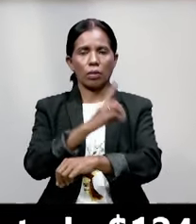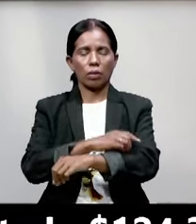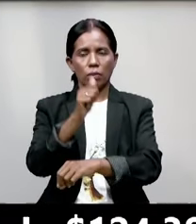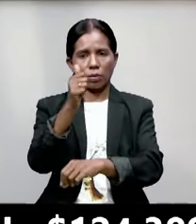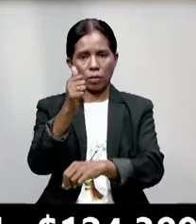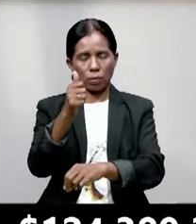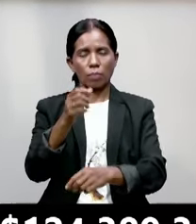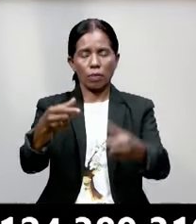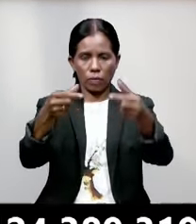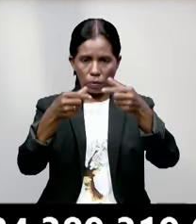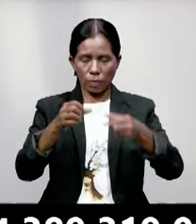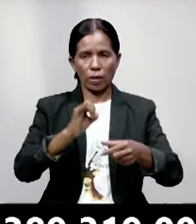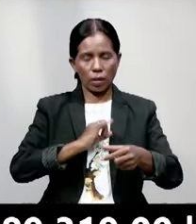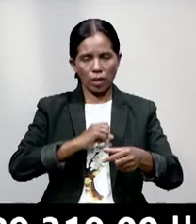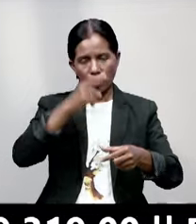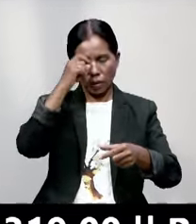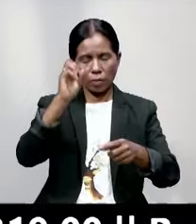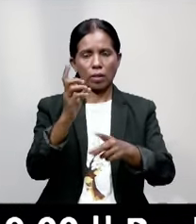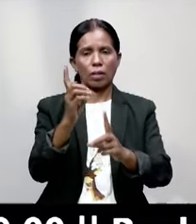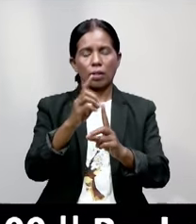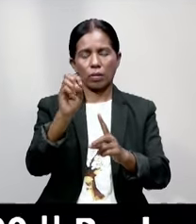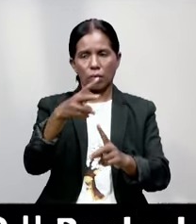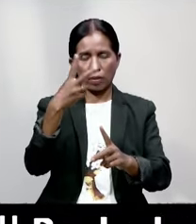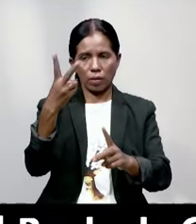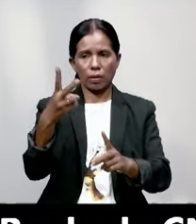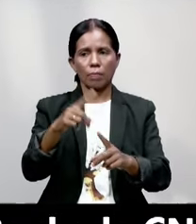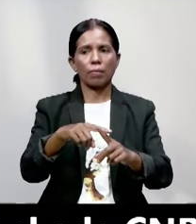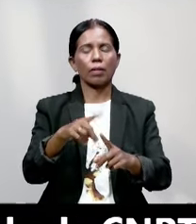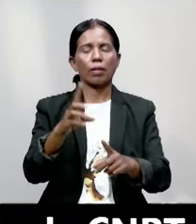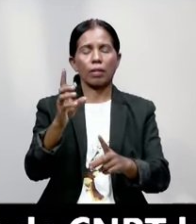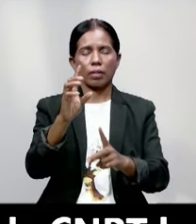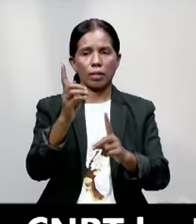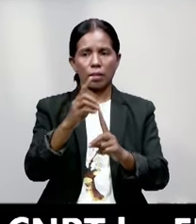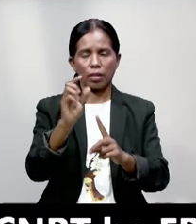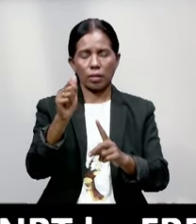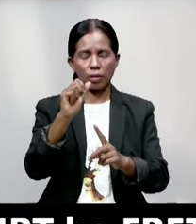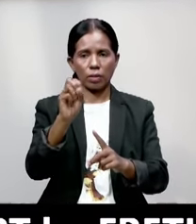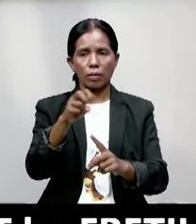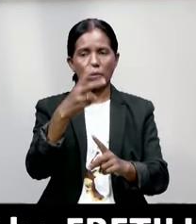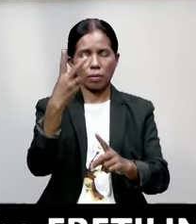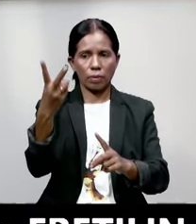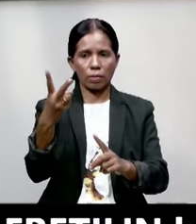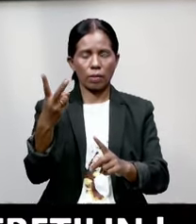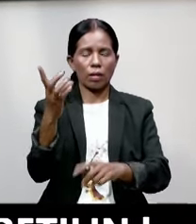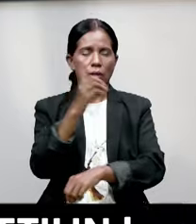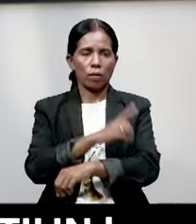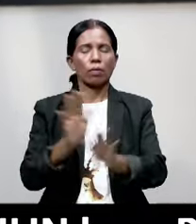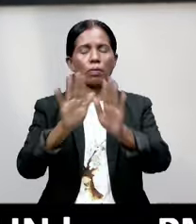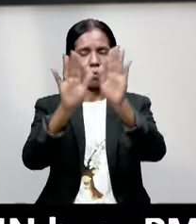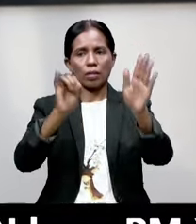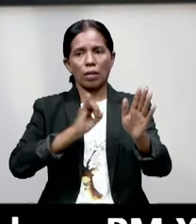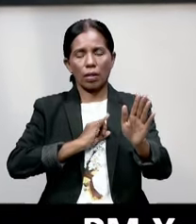ao também dia 12, turlogia dia 12, mas vai dia 10, nem mono, e a dia 12, nem mono, e a domingo, então